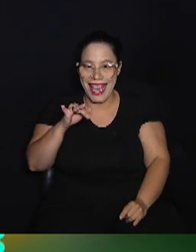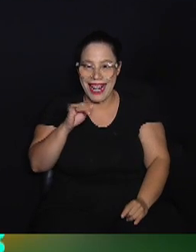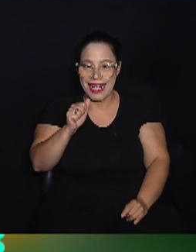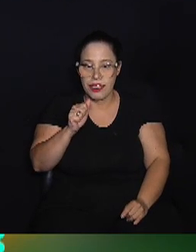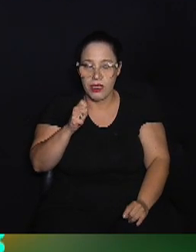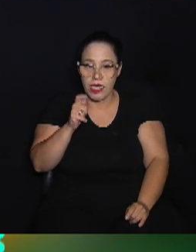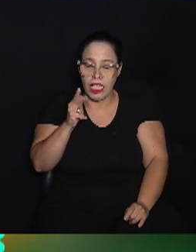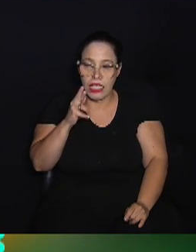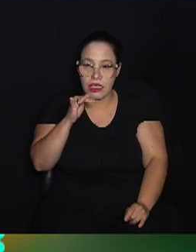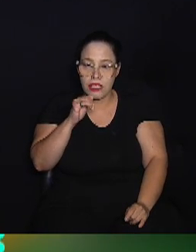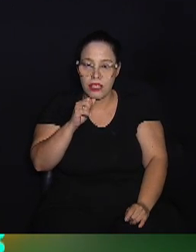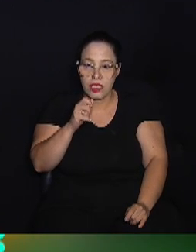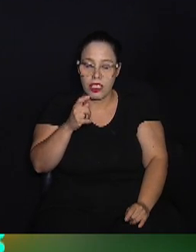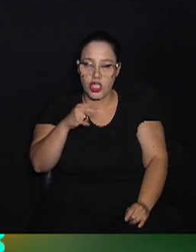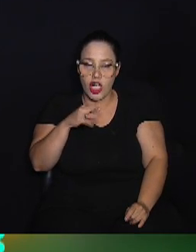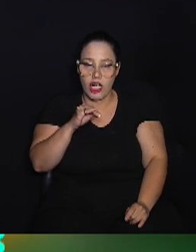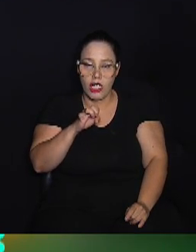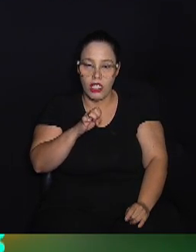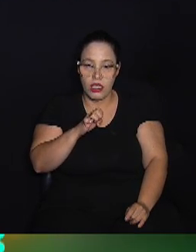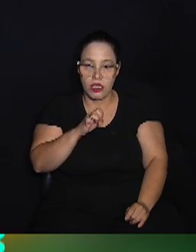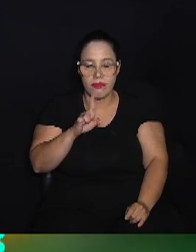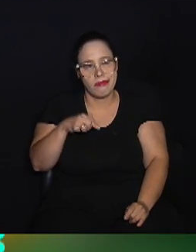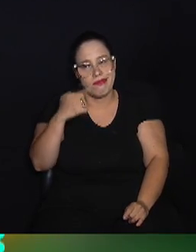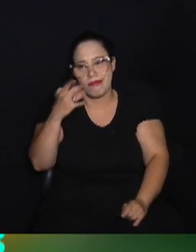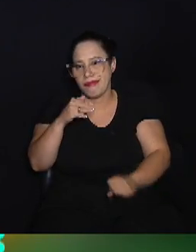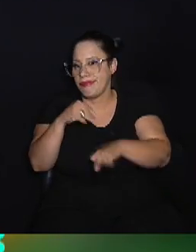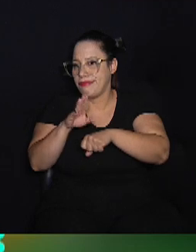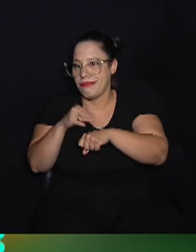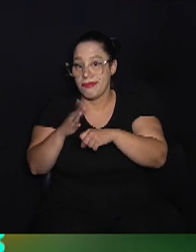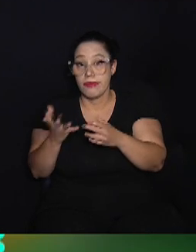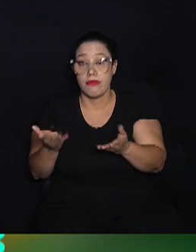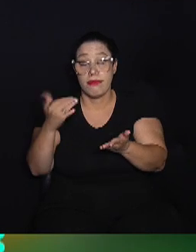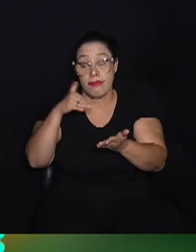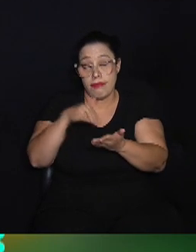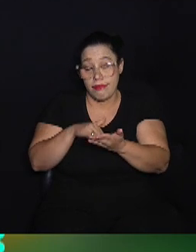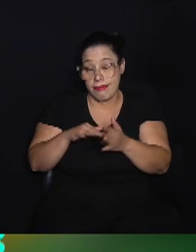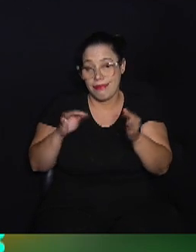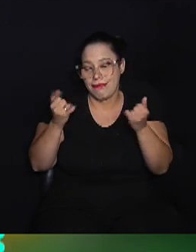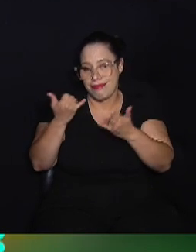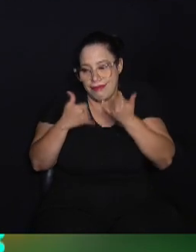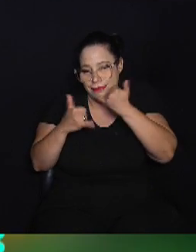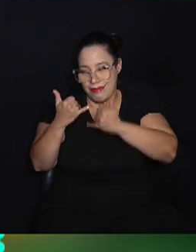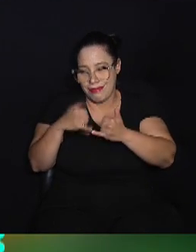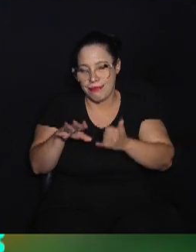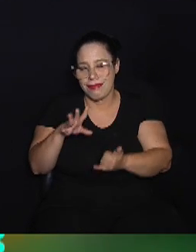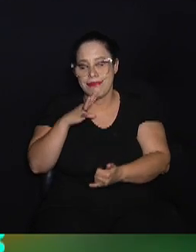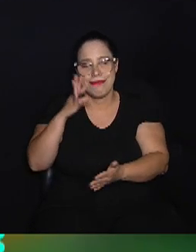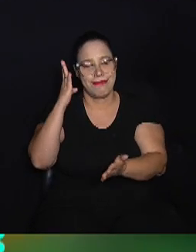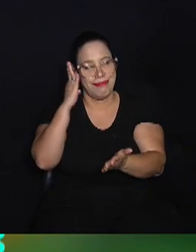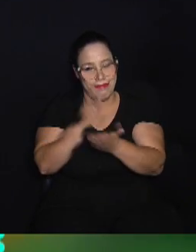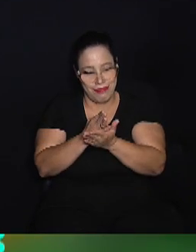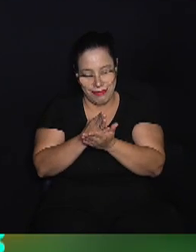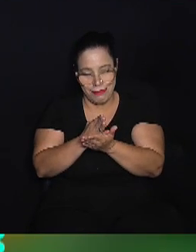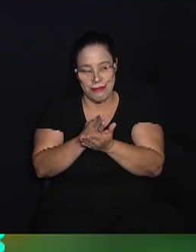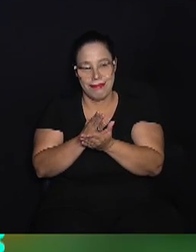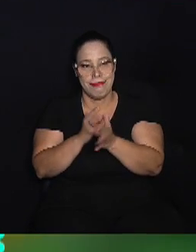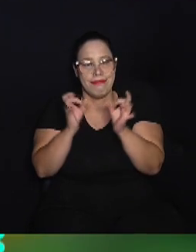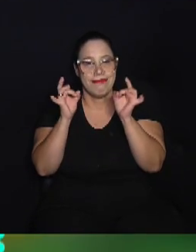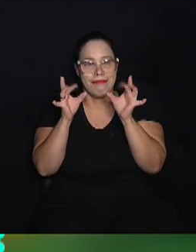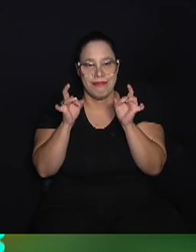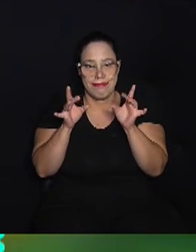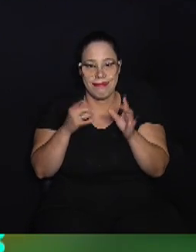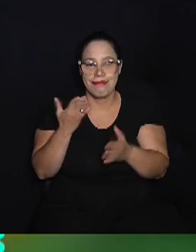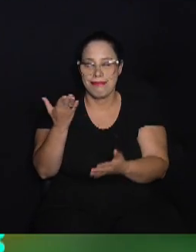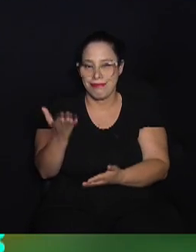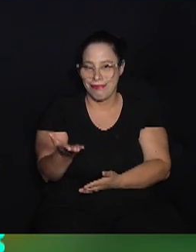N' Roses, Charlie Brown Jr. e muito mais. Então venham se divertir com a gente, porque a gente tem certeza que esse vai ser um momento muito especial para